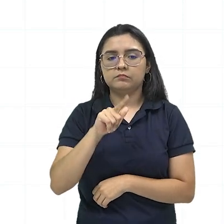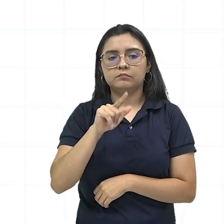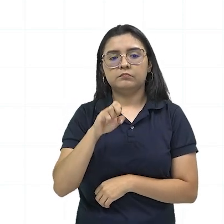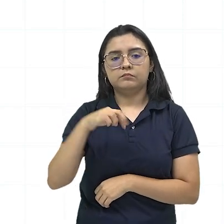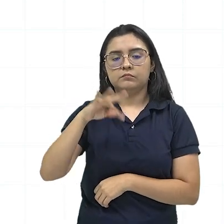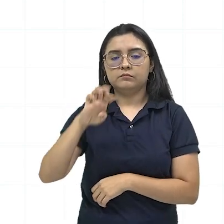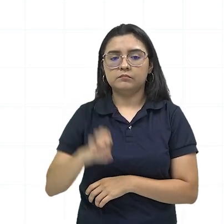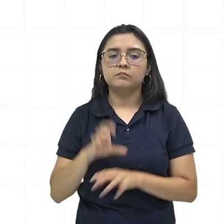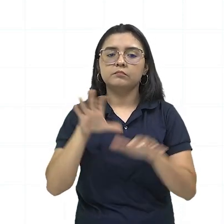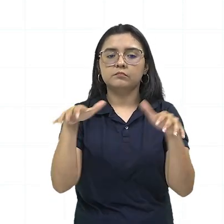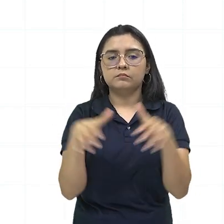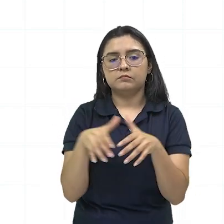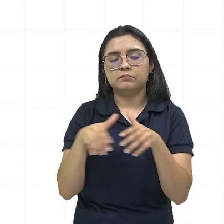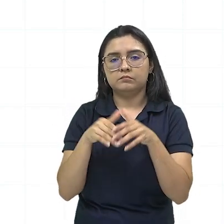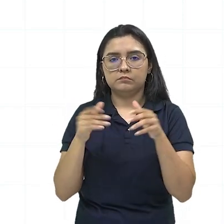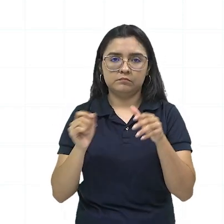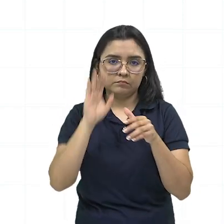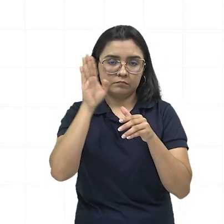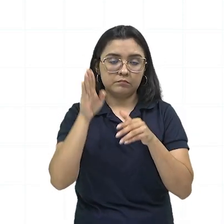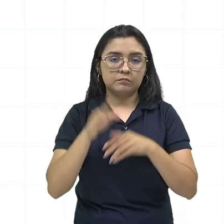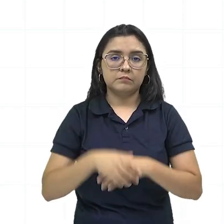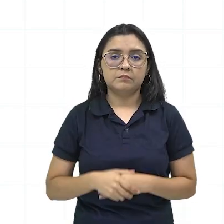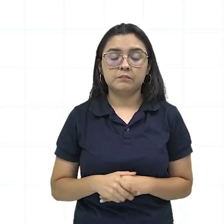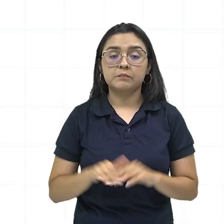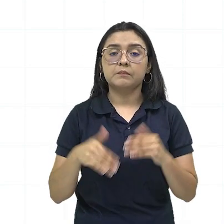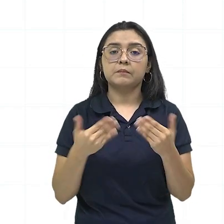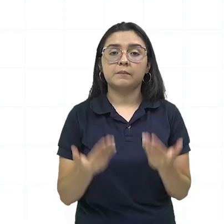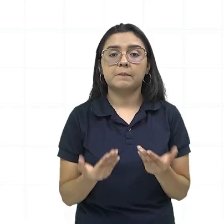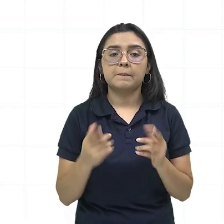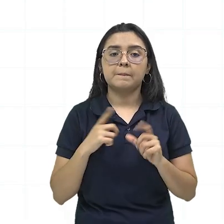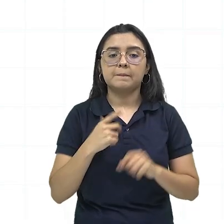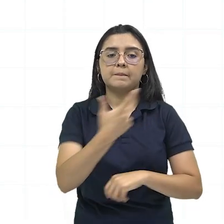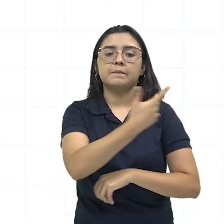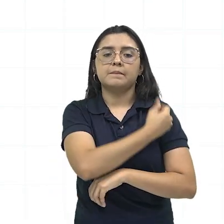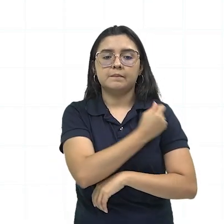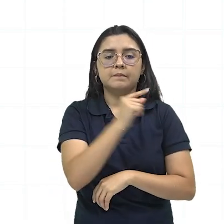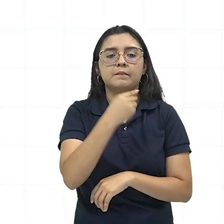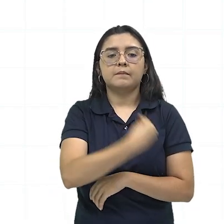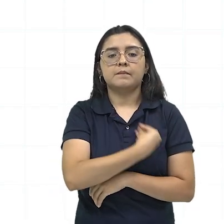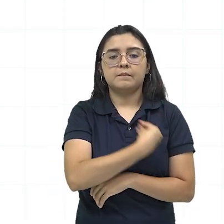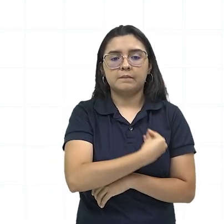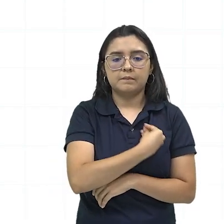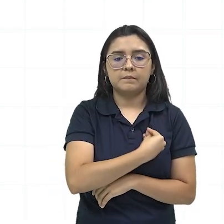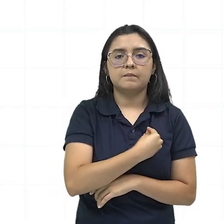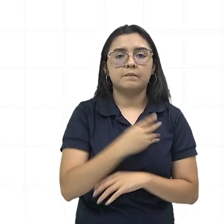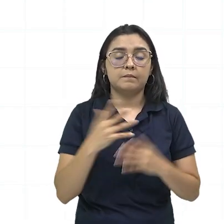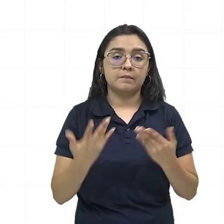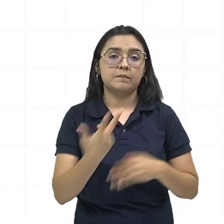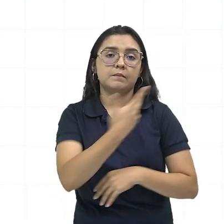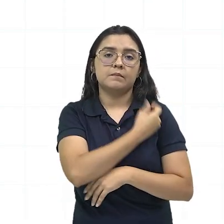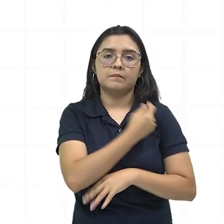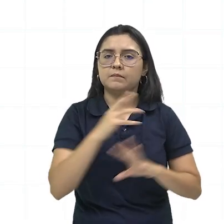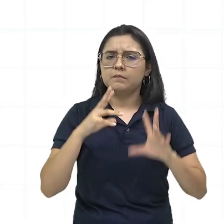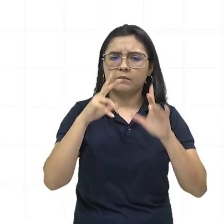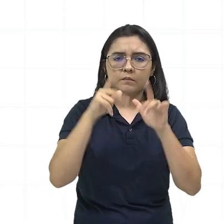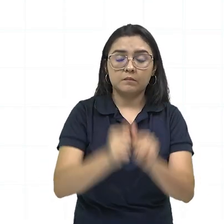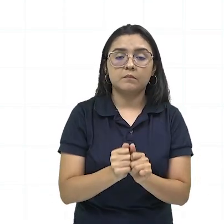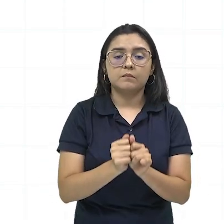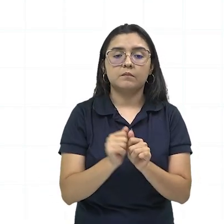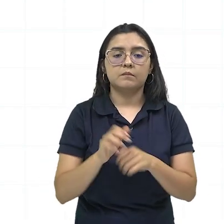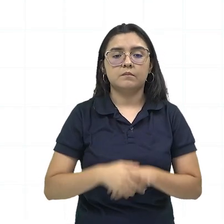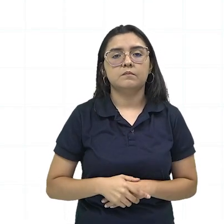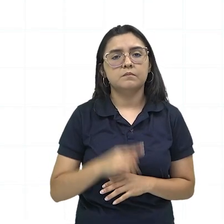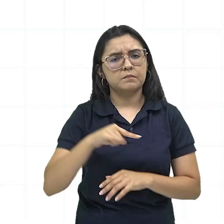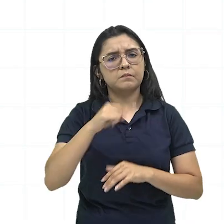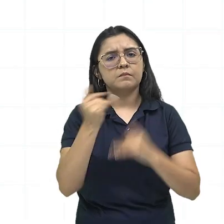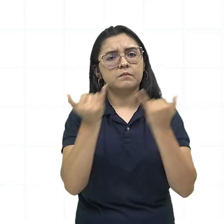para grupos prioritários. Vacina é vida, vacina é para todos.